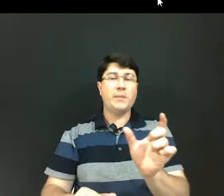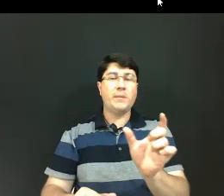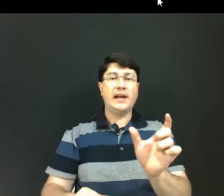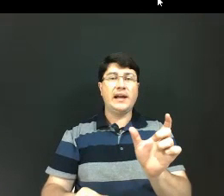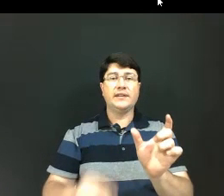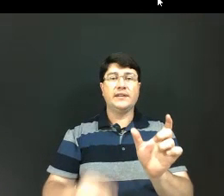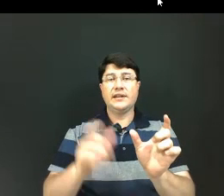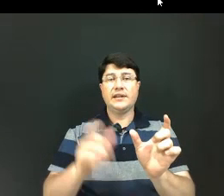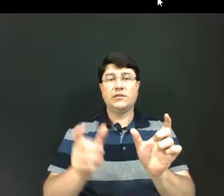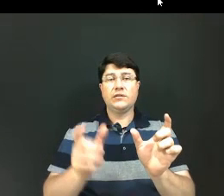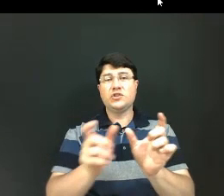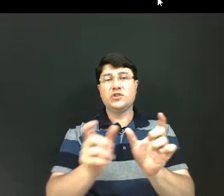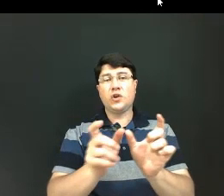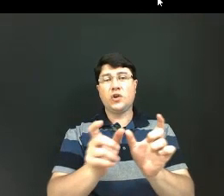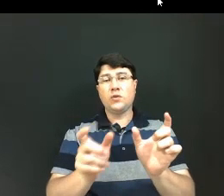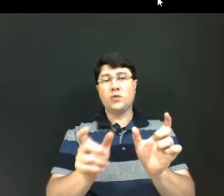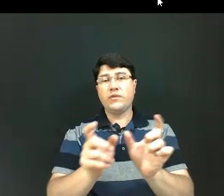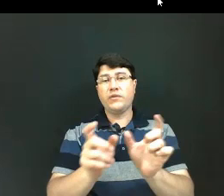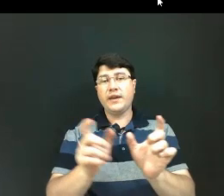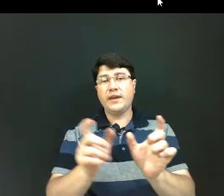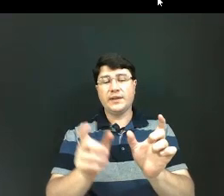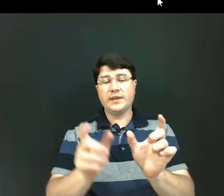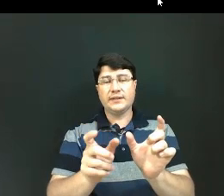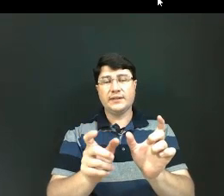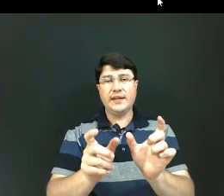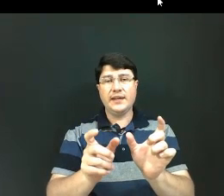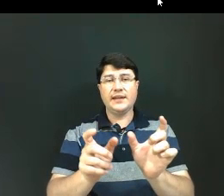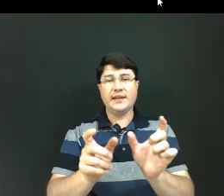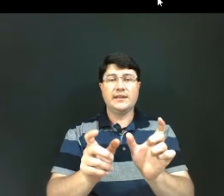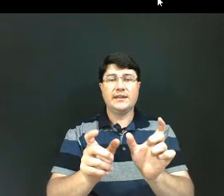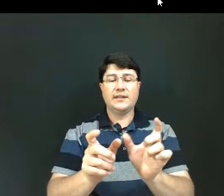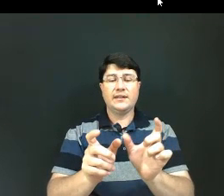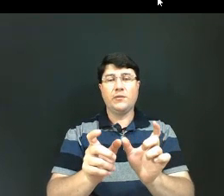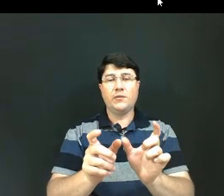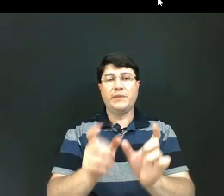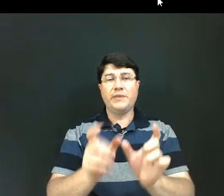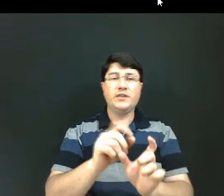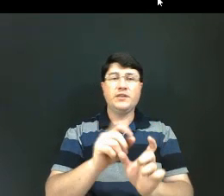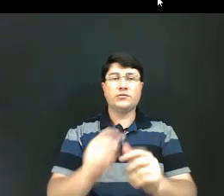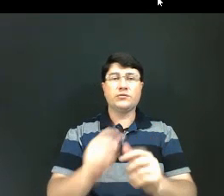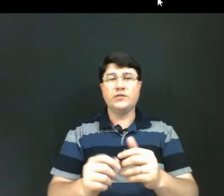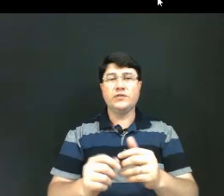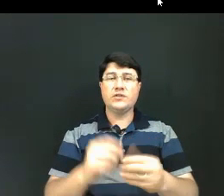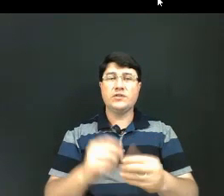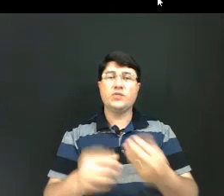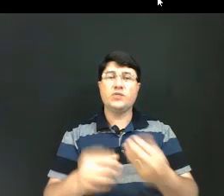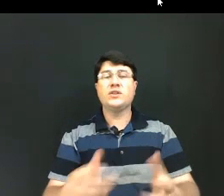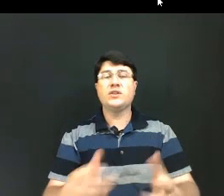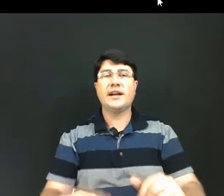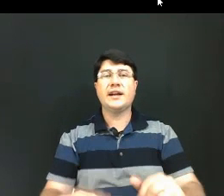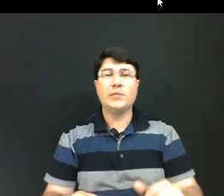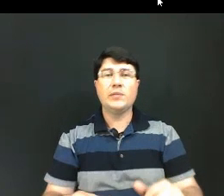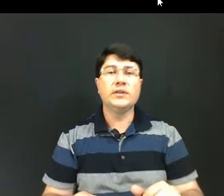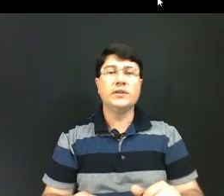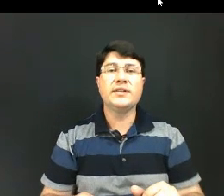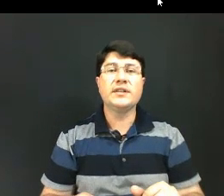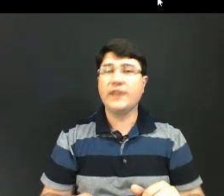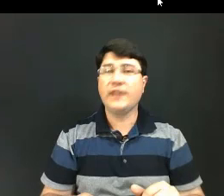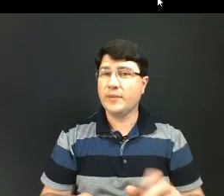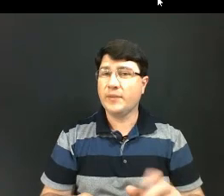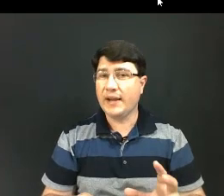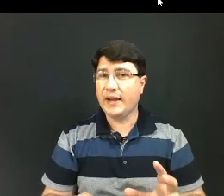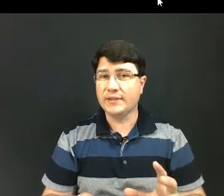português, a gente tem uma palavra, quando a gente coloca um morfema nele, um prefixo, um sufixo, a gente pode acabar